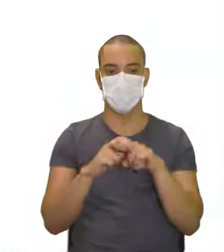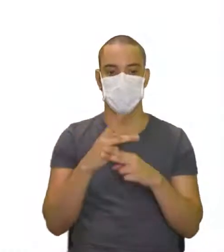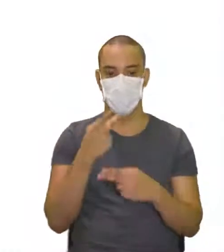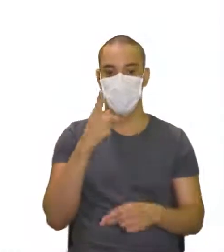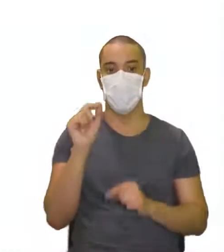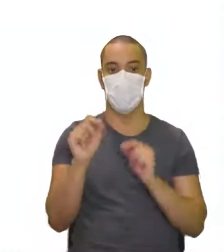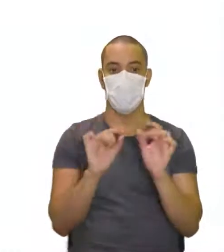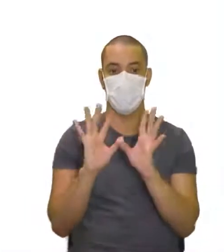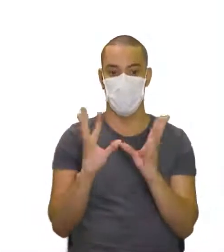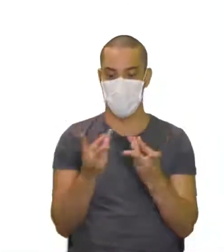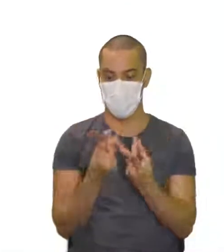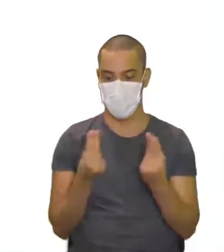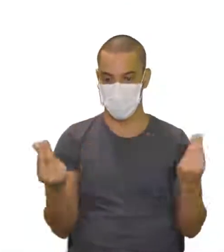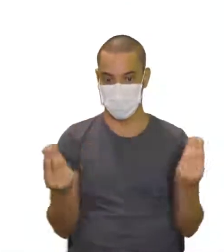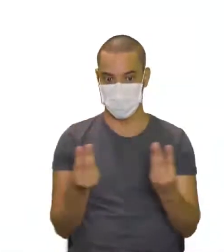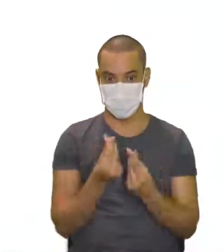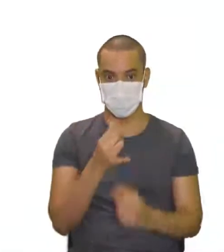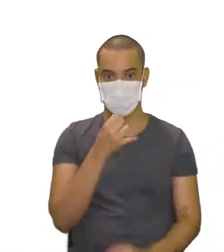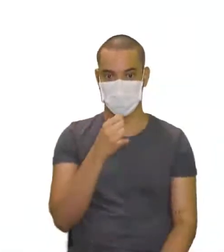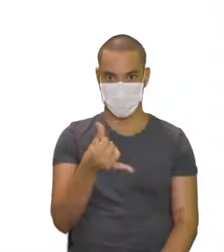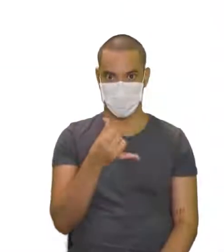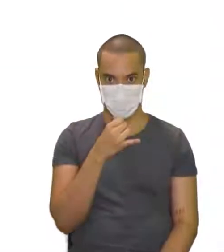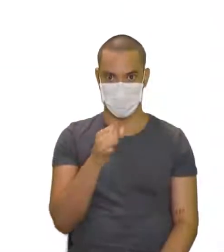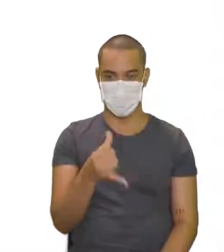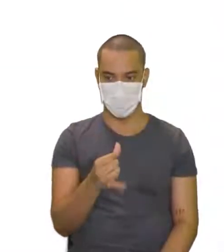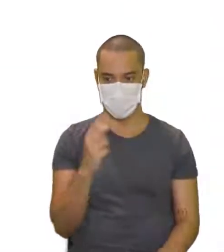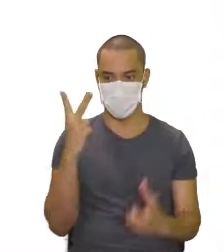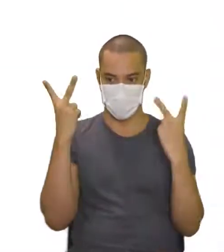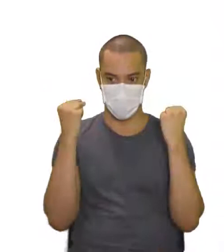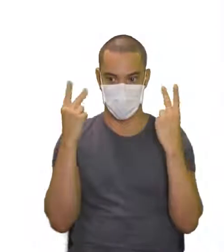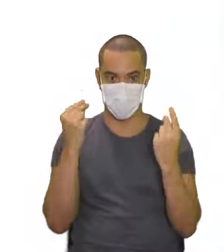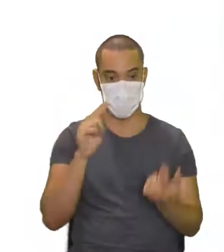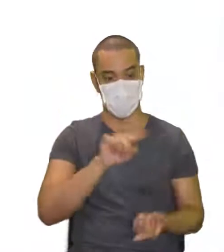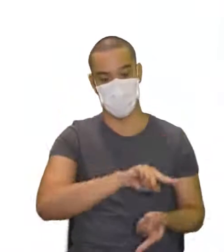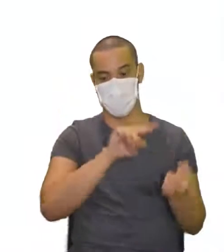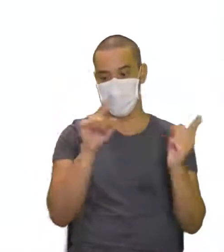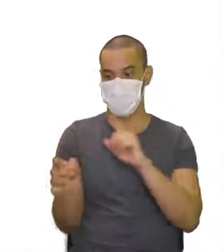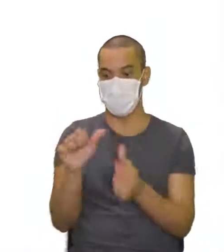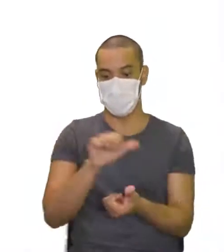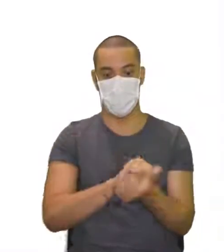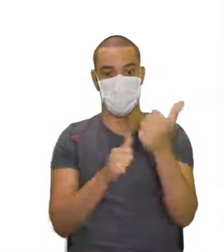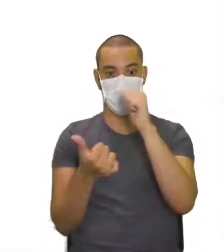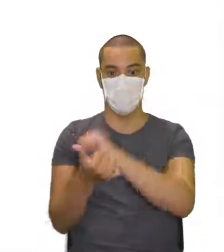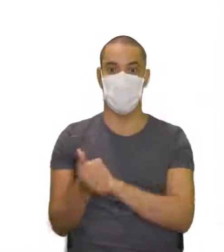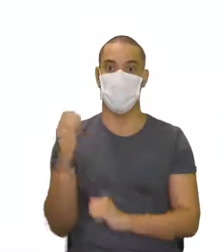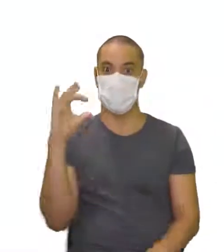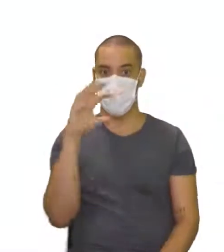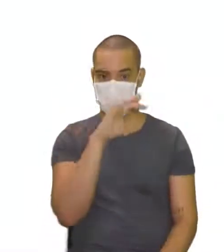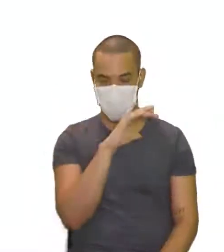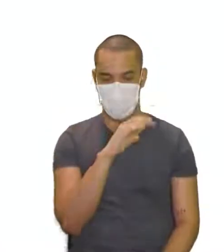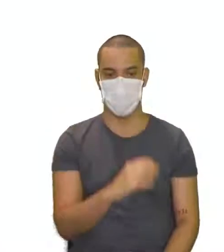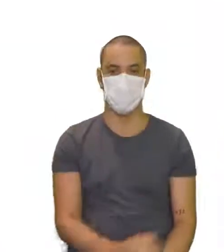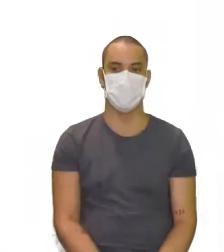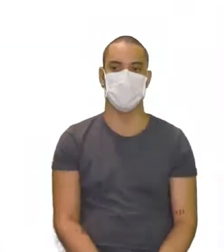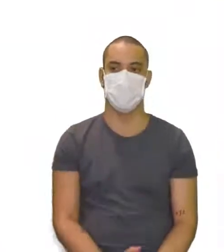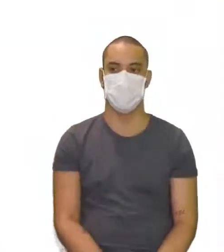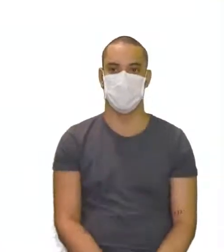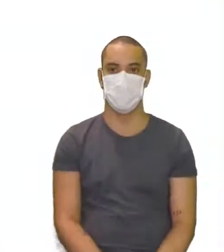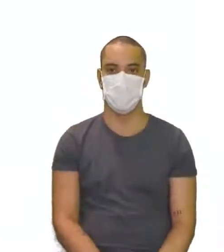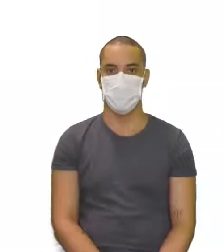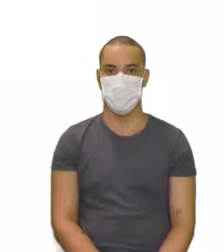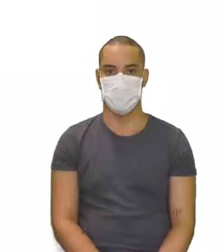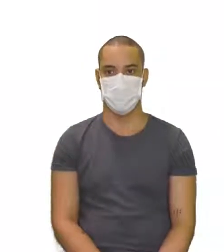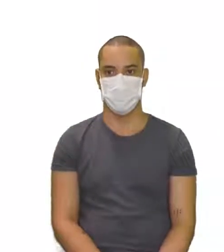resistor dissipa a energia elétrica, né? Ou seja, transforma essa energia em forma de calor. Ela é transformada em forma de